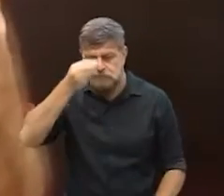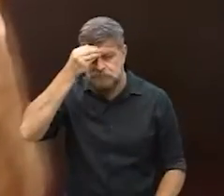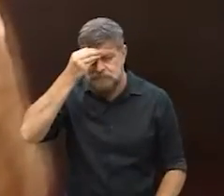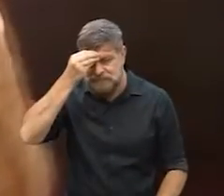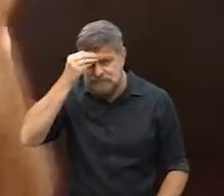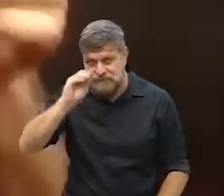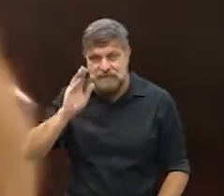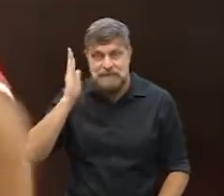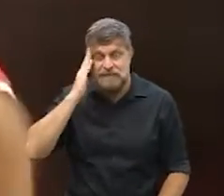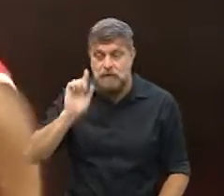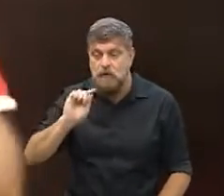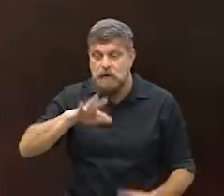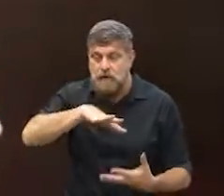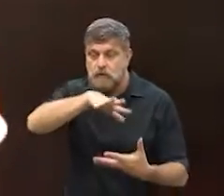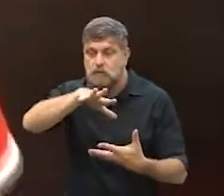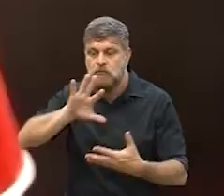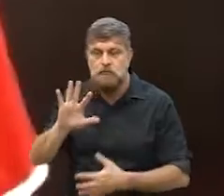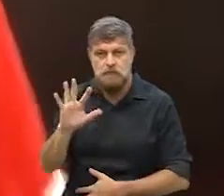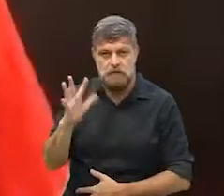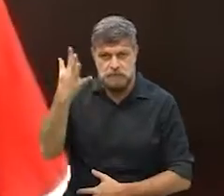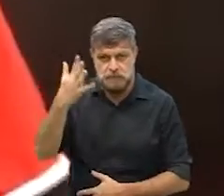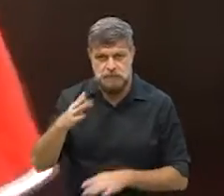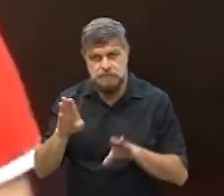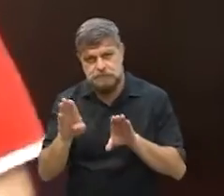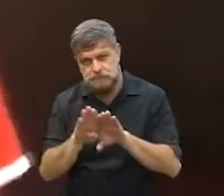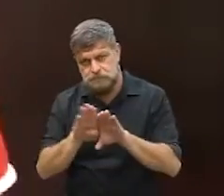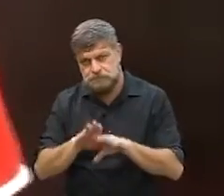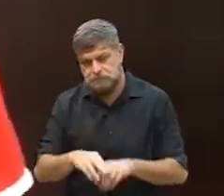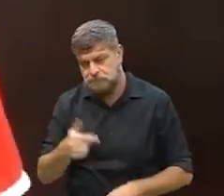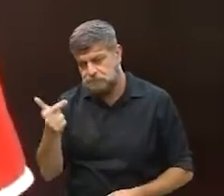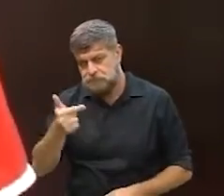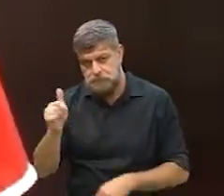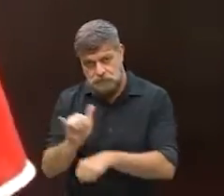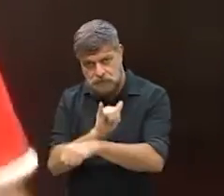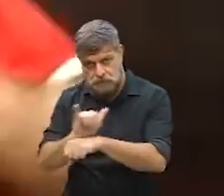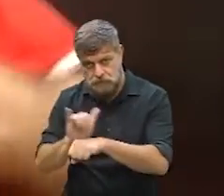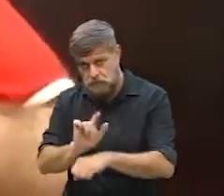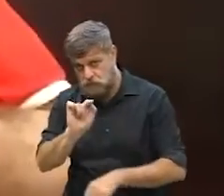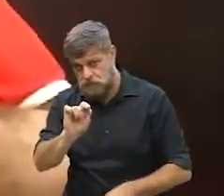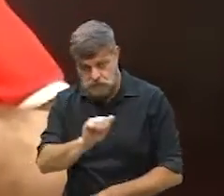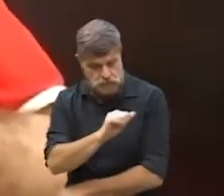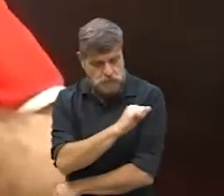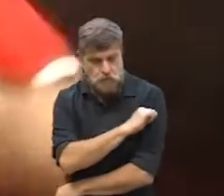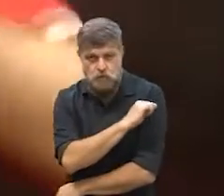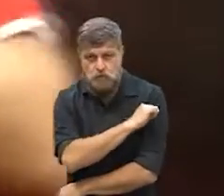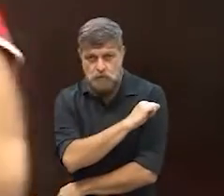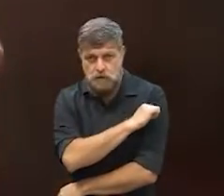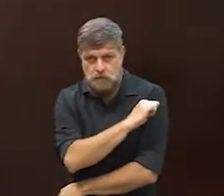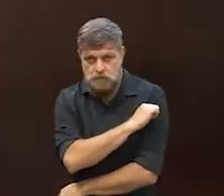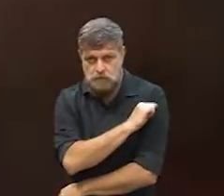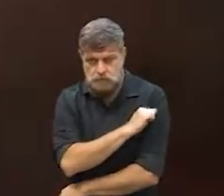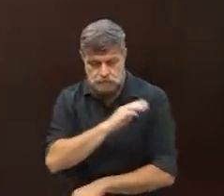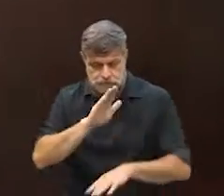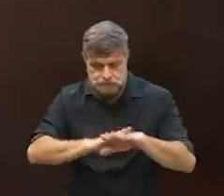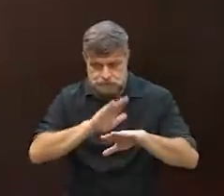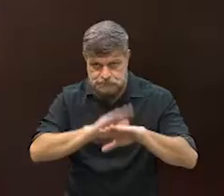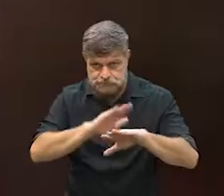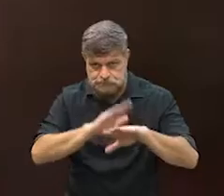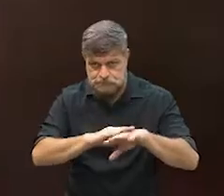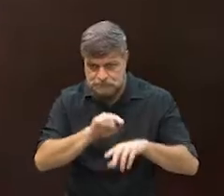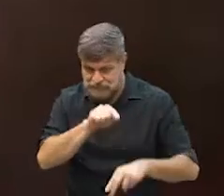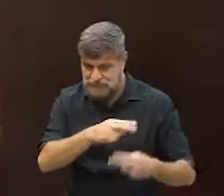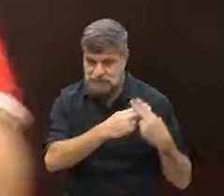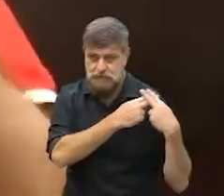se atualizar. Mas eu costumo falar também de uma segunda possibilidade, que é o aluno sendo